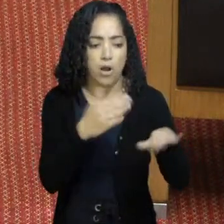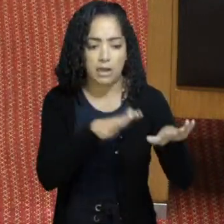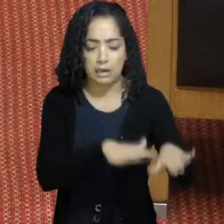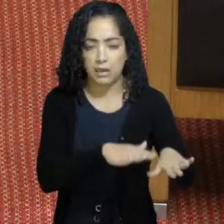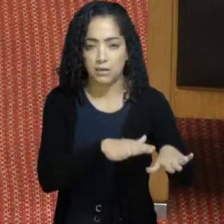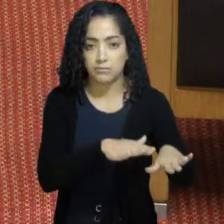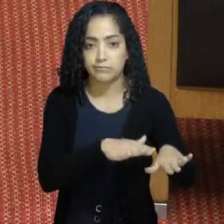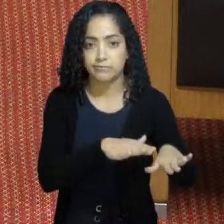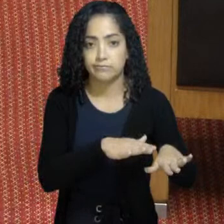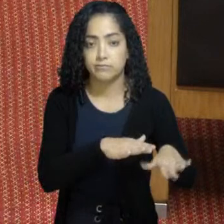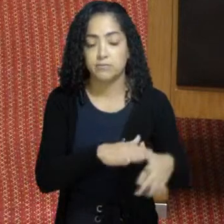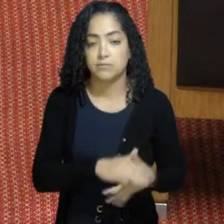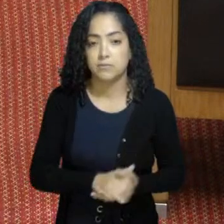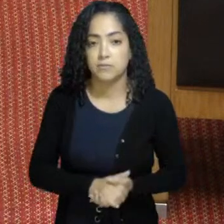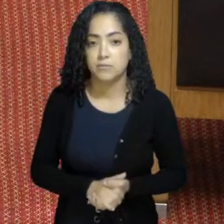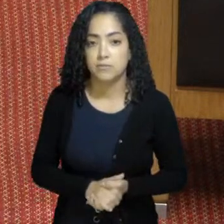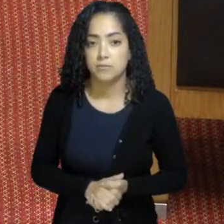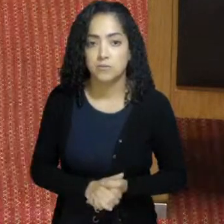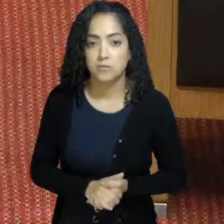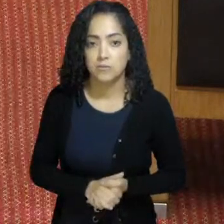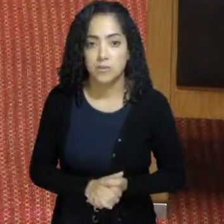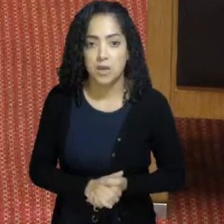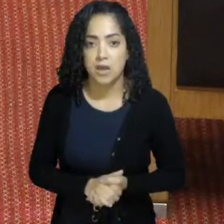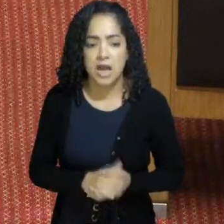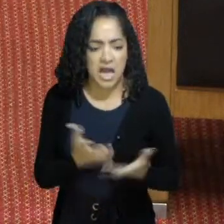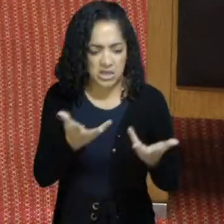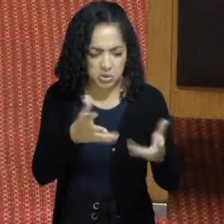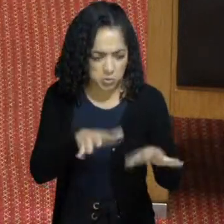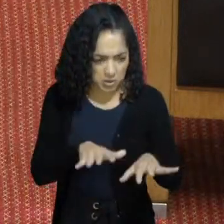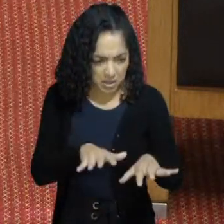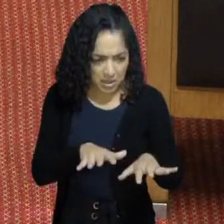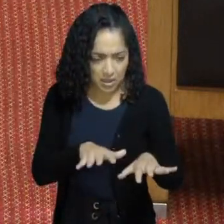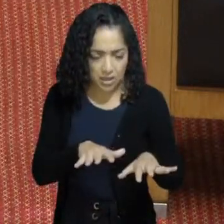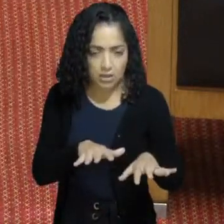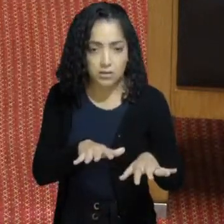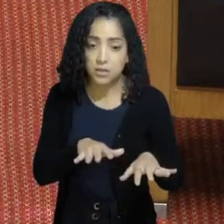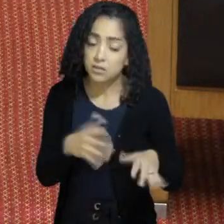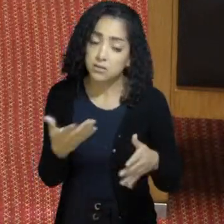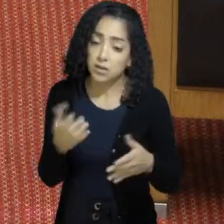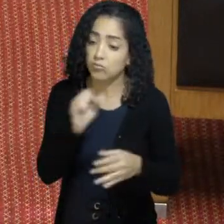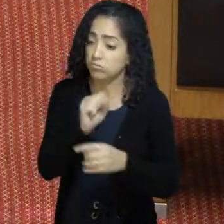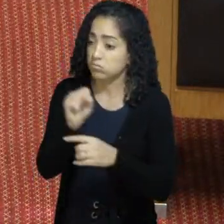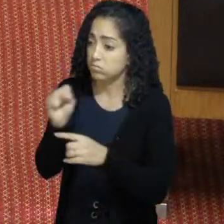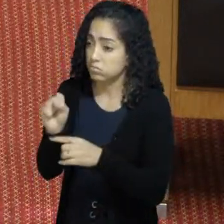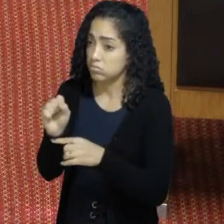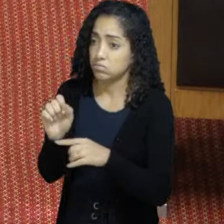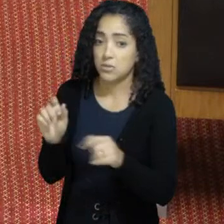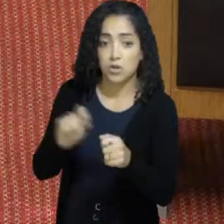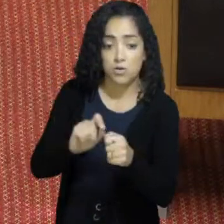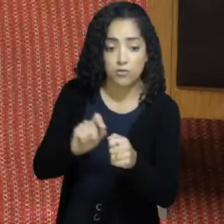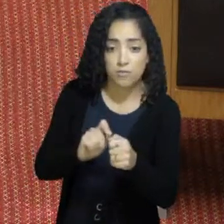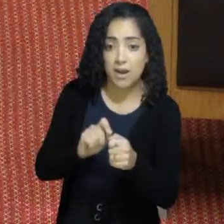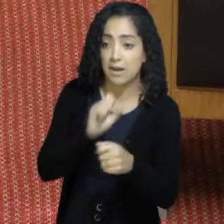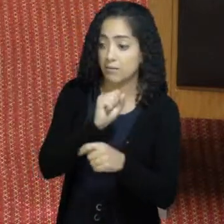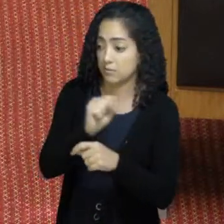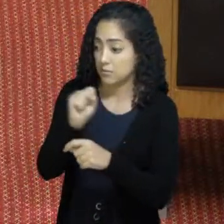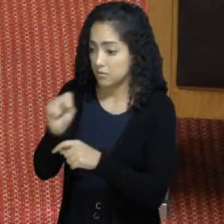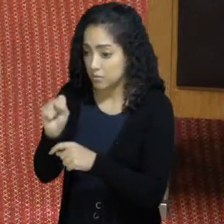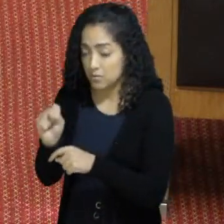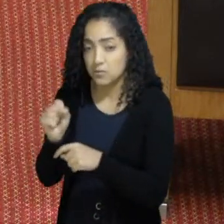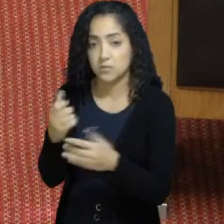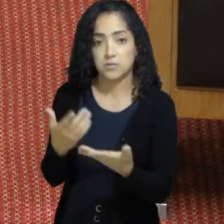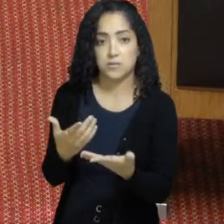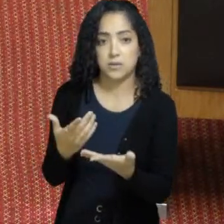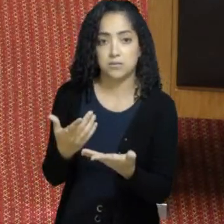clara não quer apodrecer na cadeia não mata não quer apodrecer na cadeia não